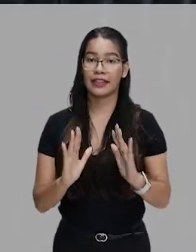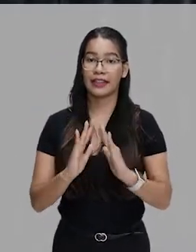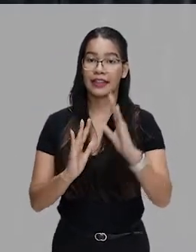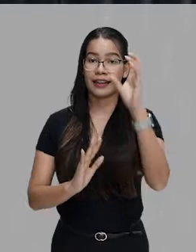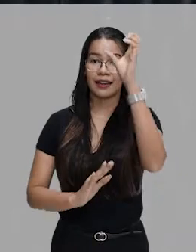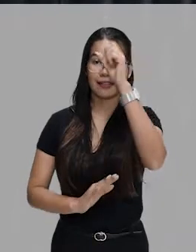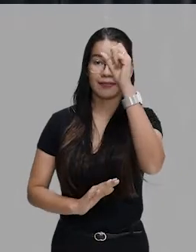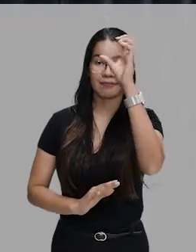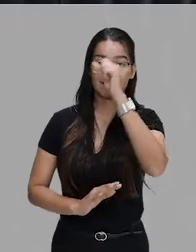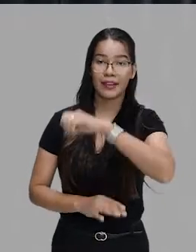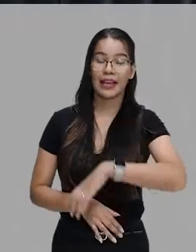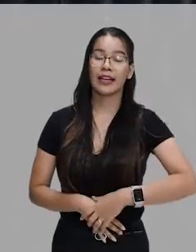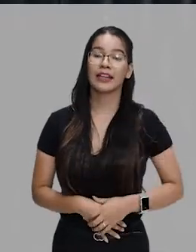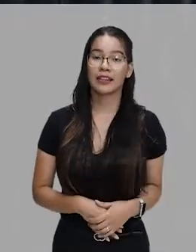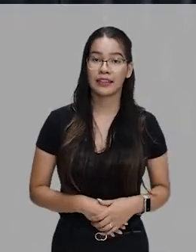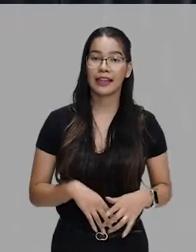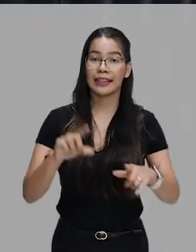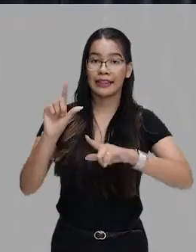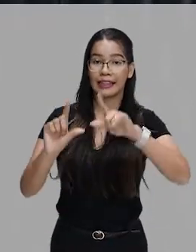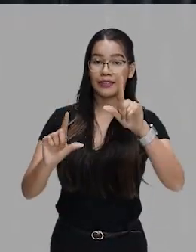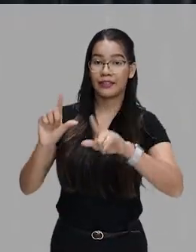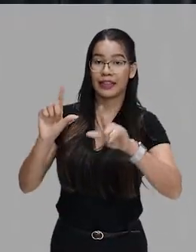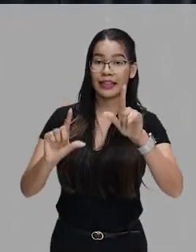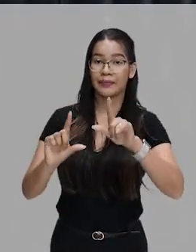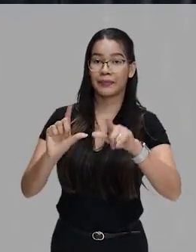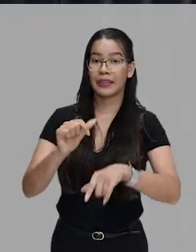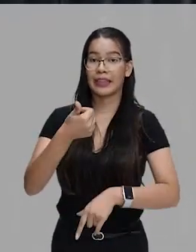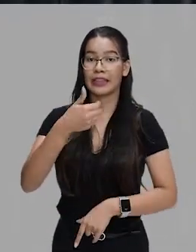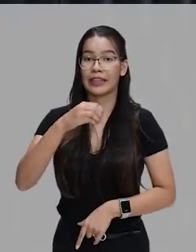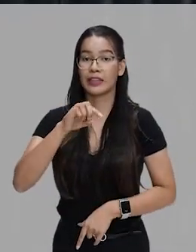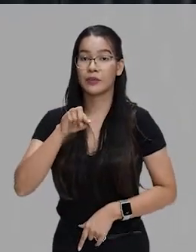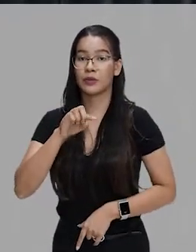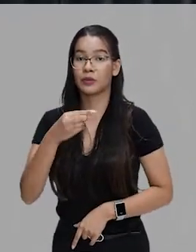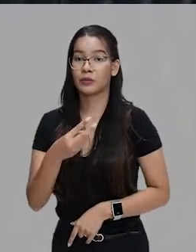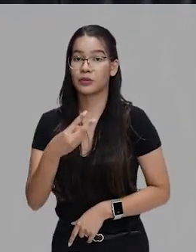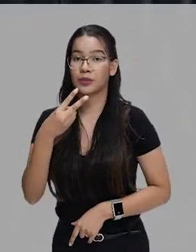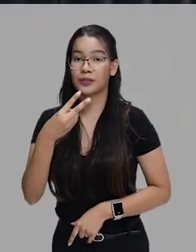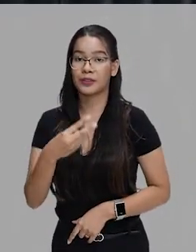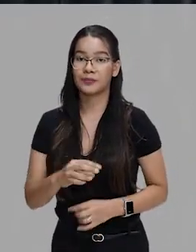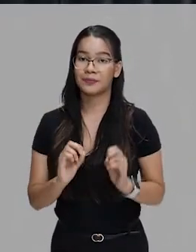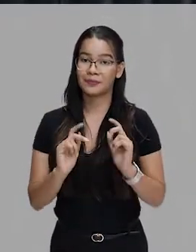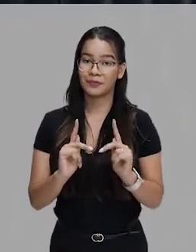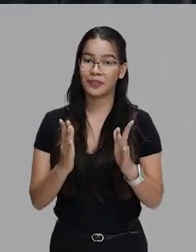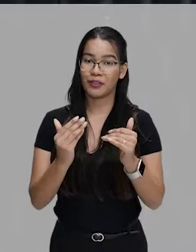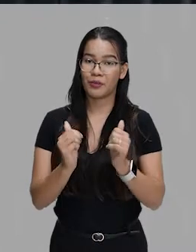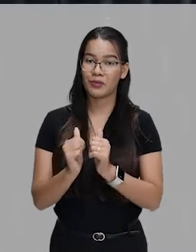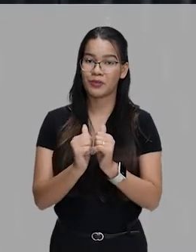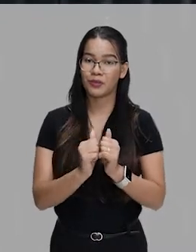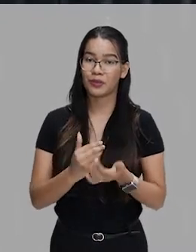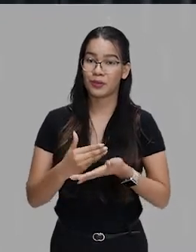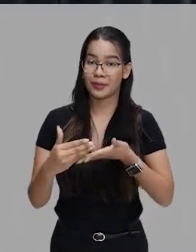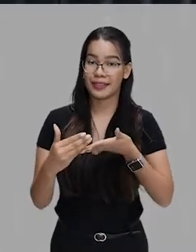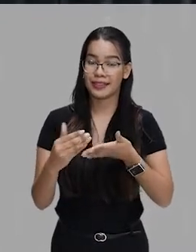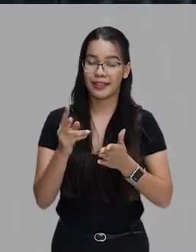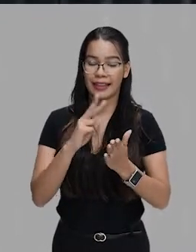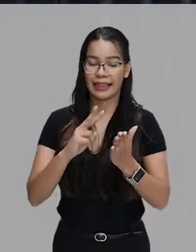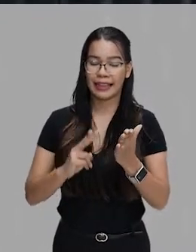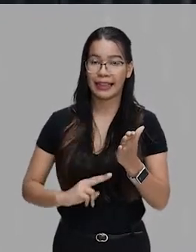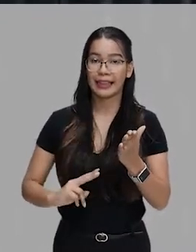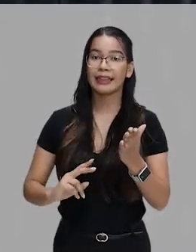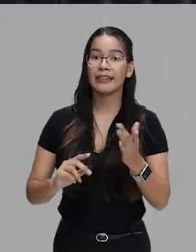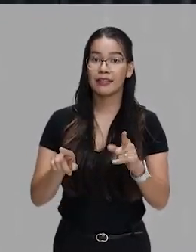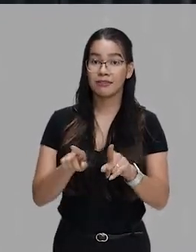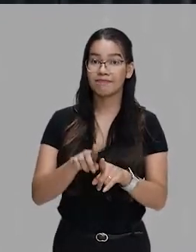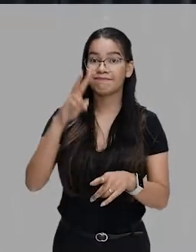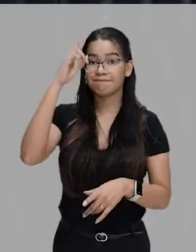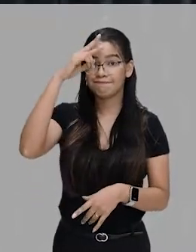pode assistir as nossas aulas na plataforma Gonçalves Dias, tá certo? E aí, vamos começar? Vamos ler, vamos